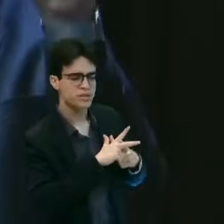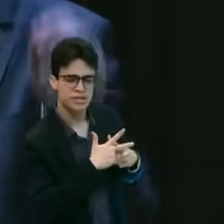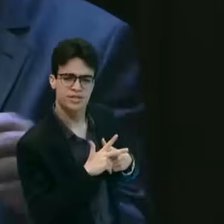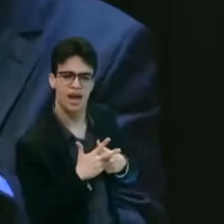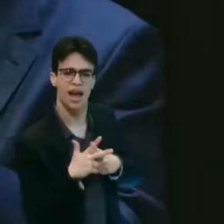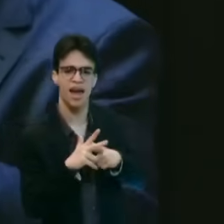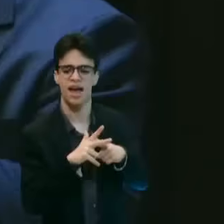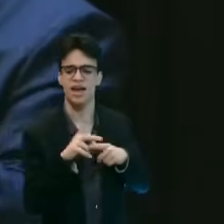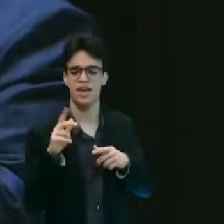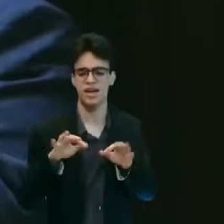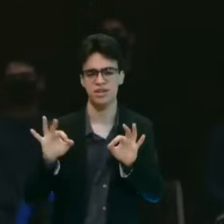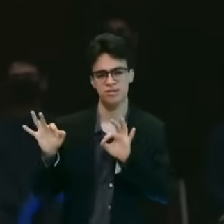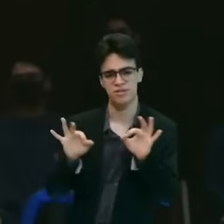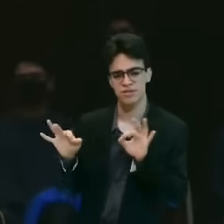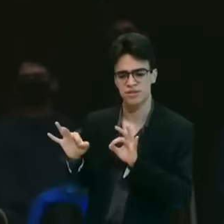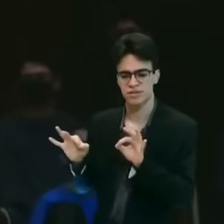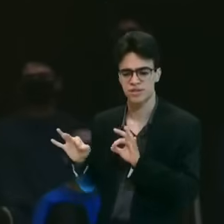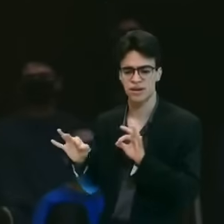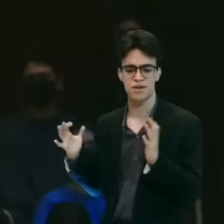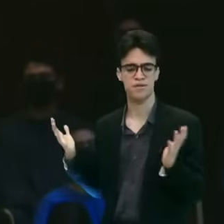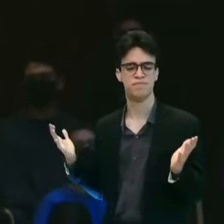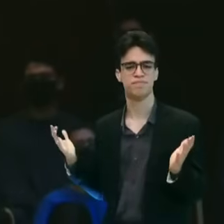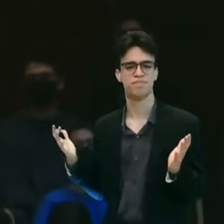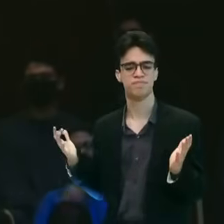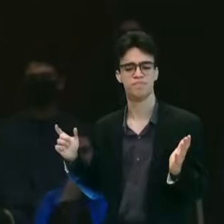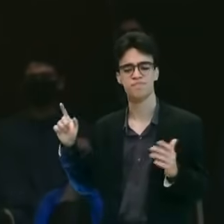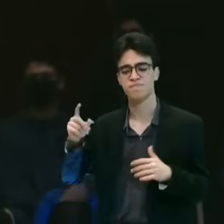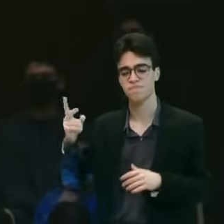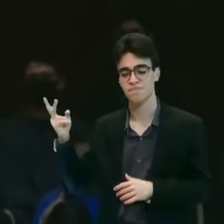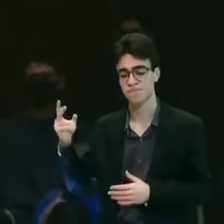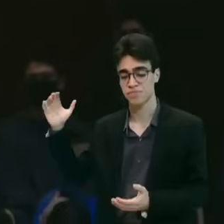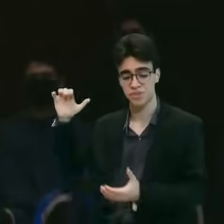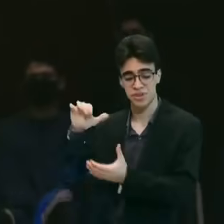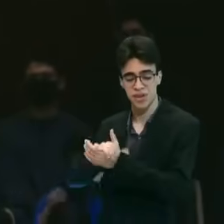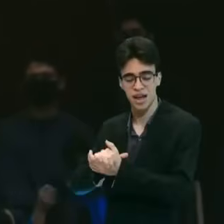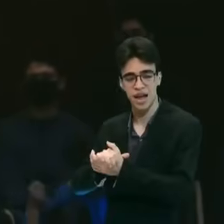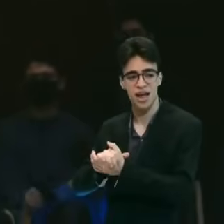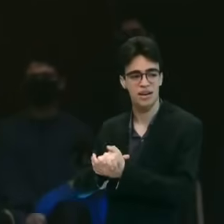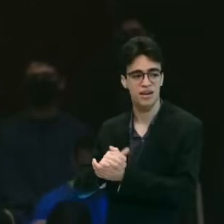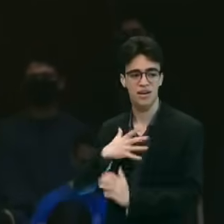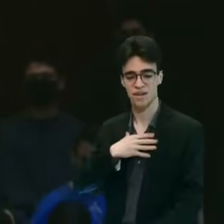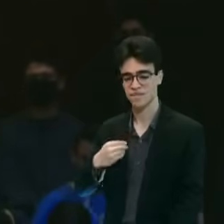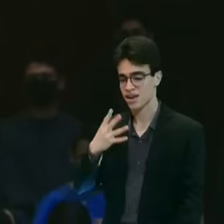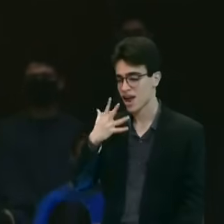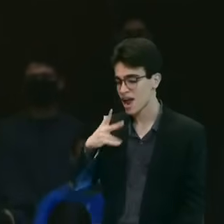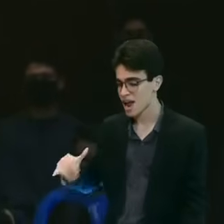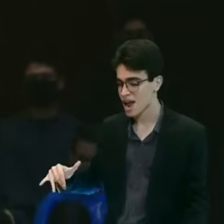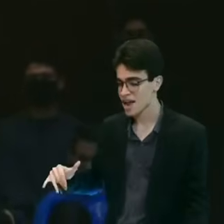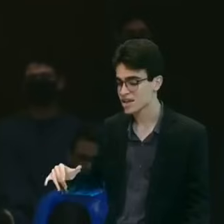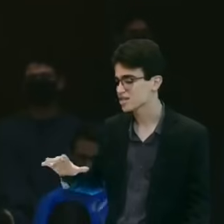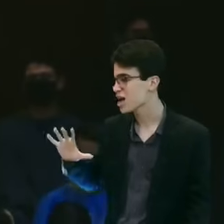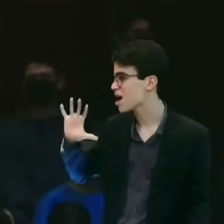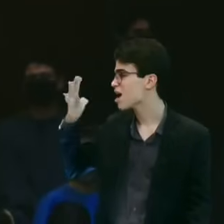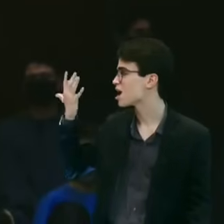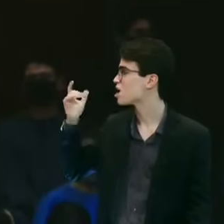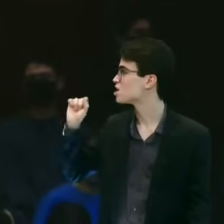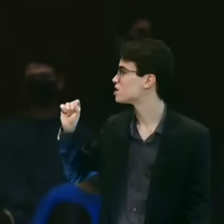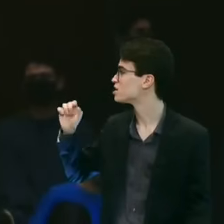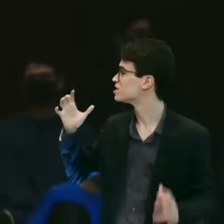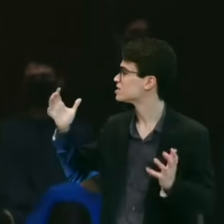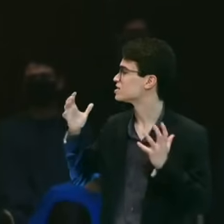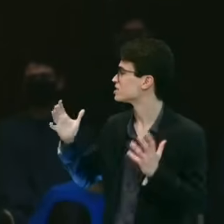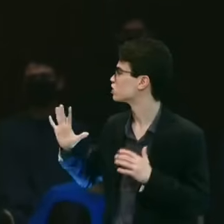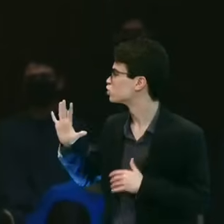falando sobre acertos de família, aquele casal com seus filhos pequenos decidiram resolver